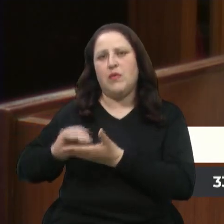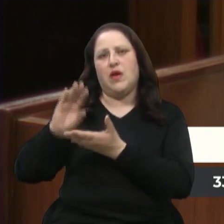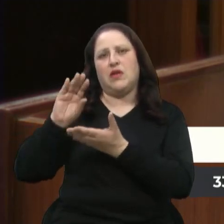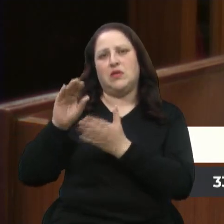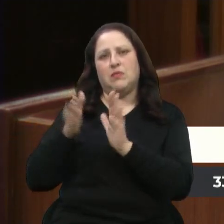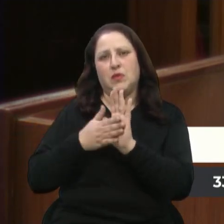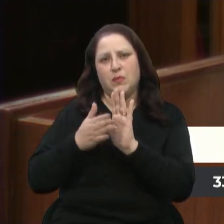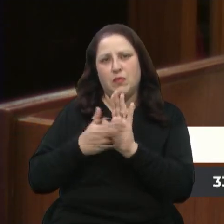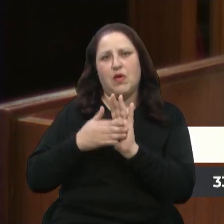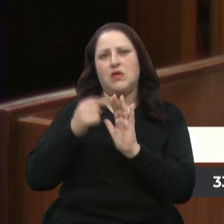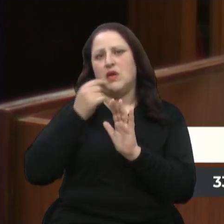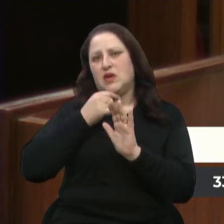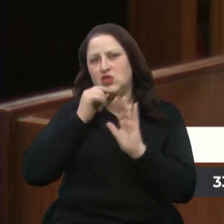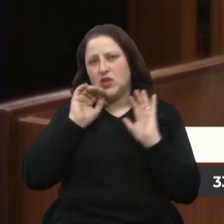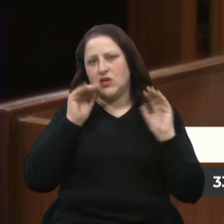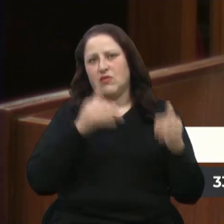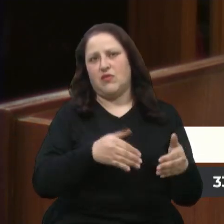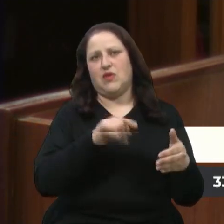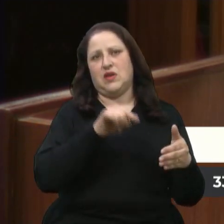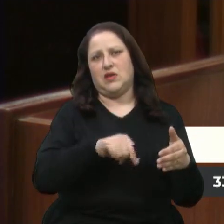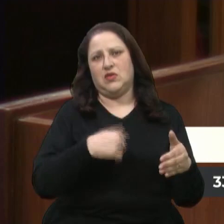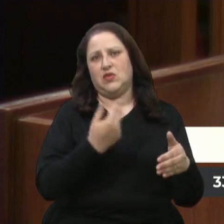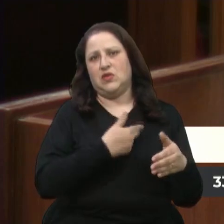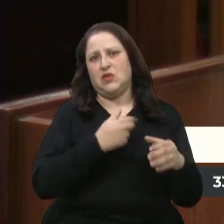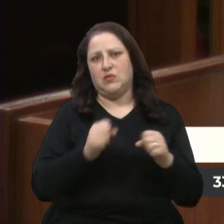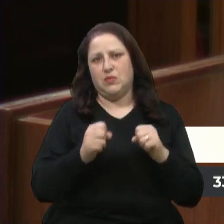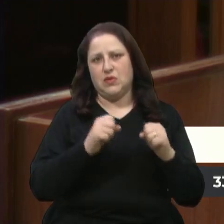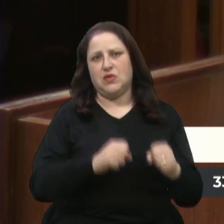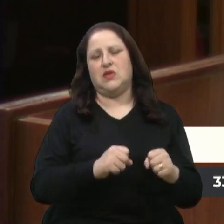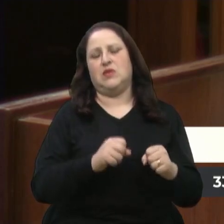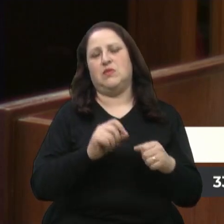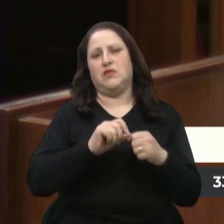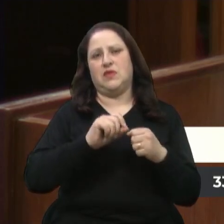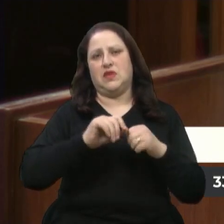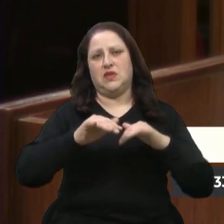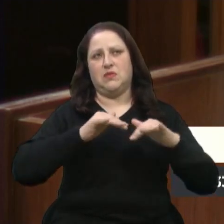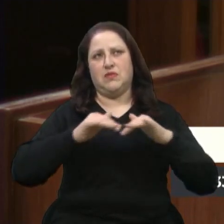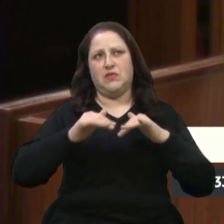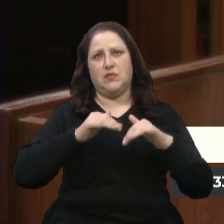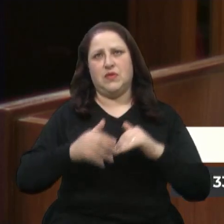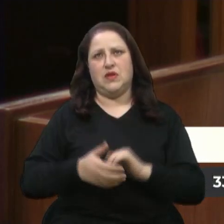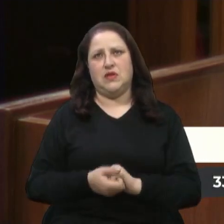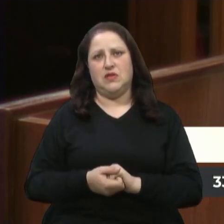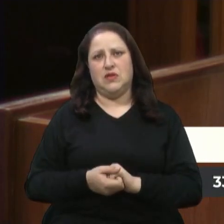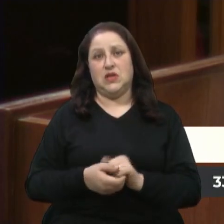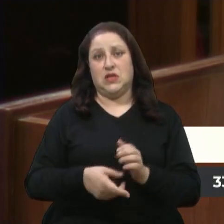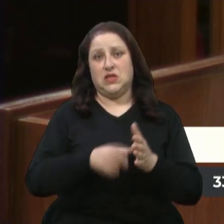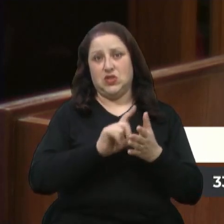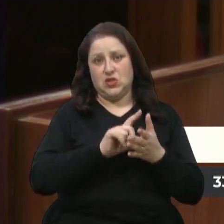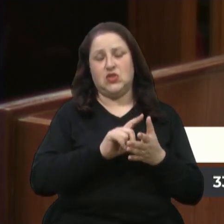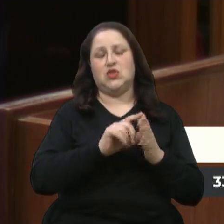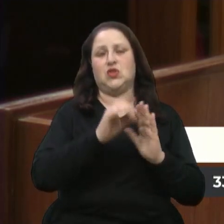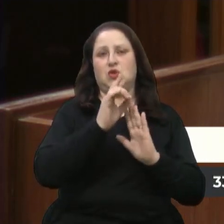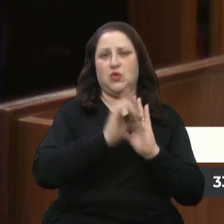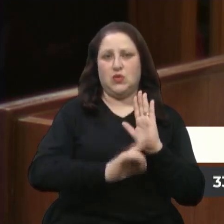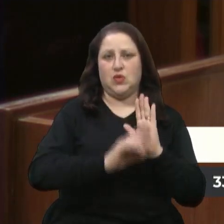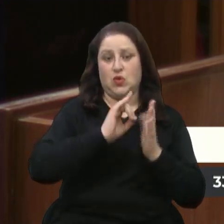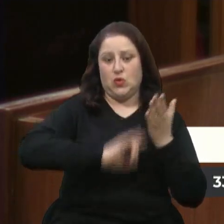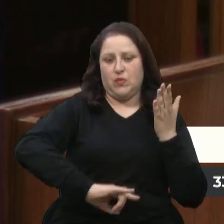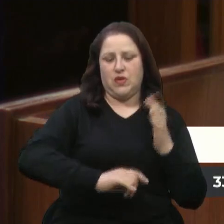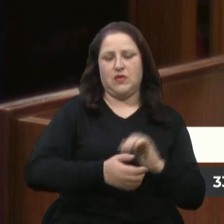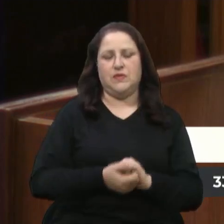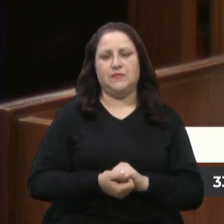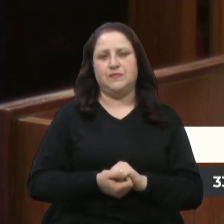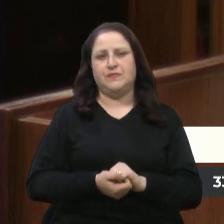para que Caxias se debruce nisso, que a gente possa fazer um movimento preliminar, esse documento, e que